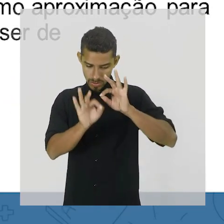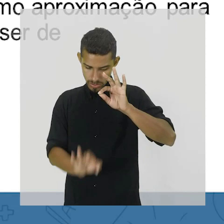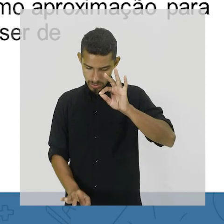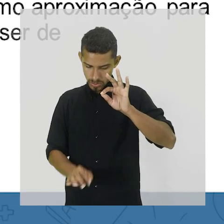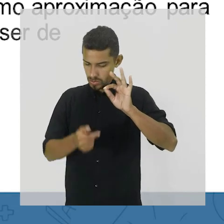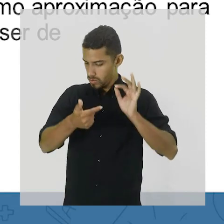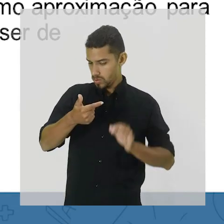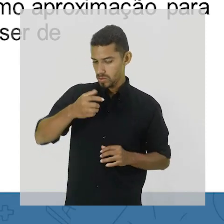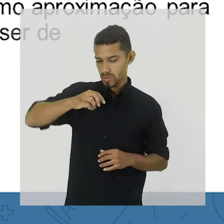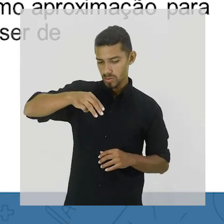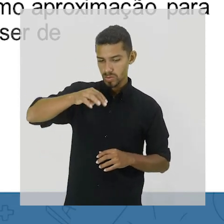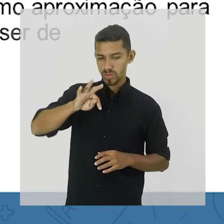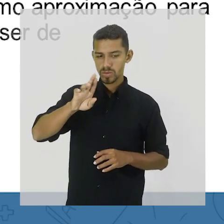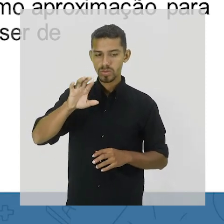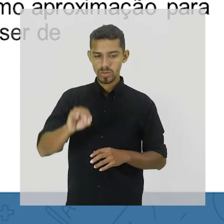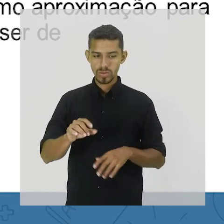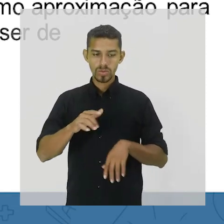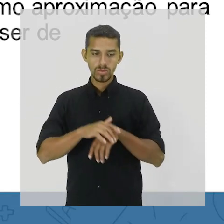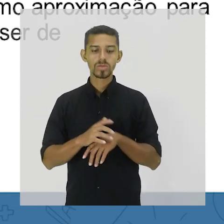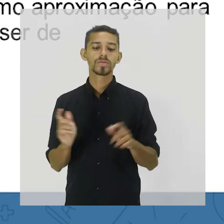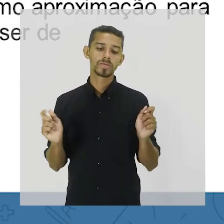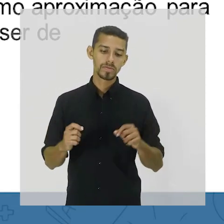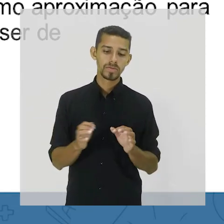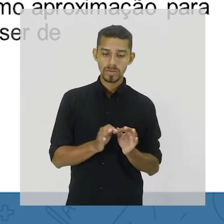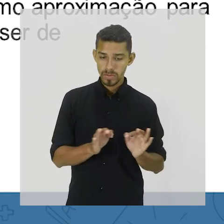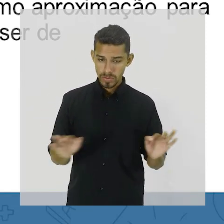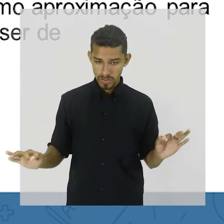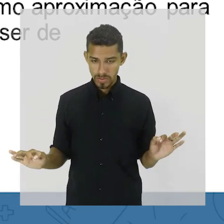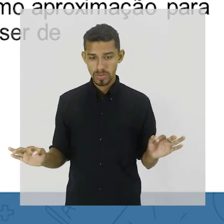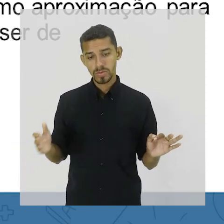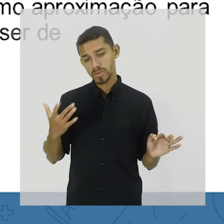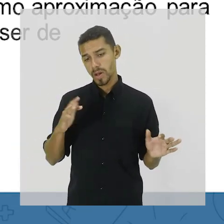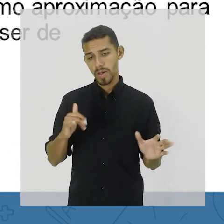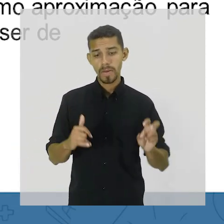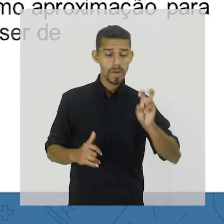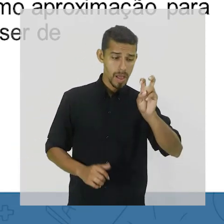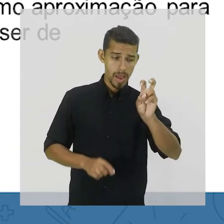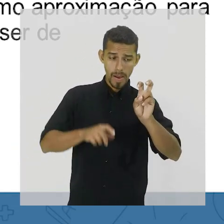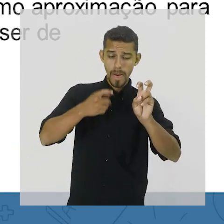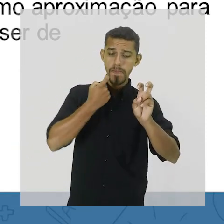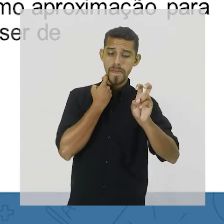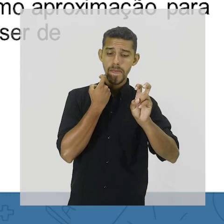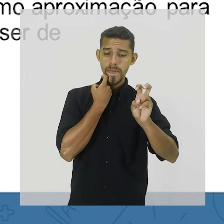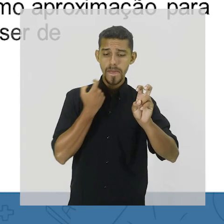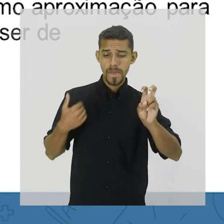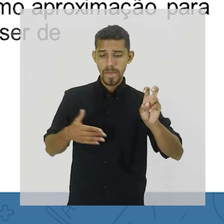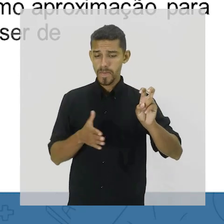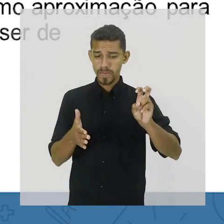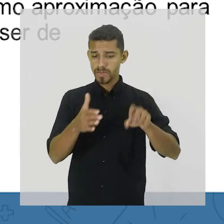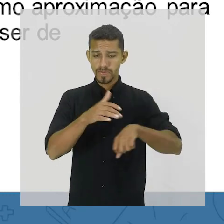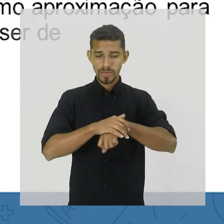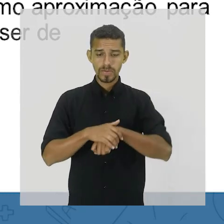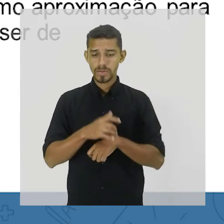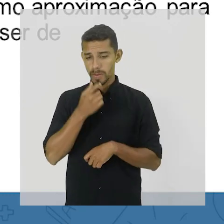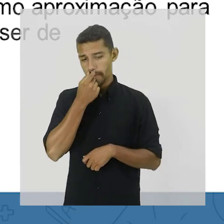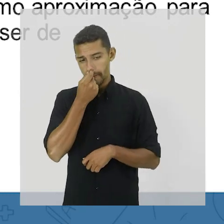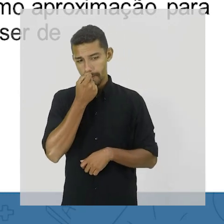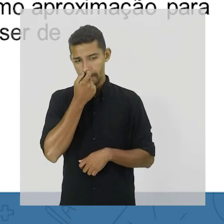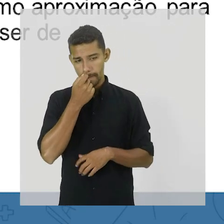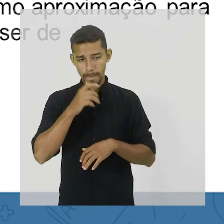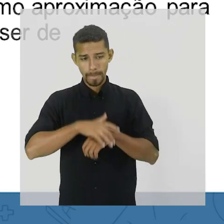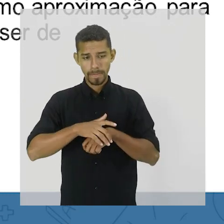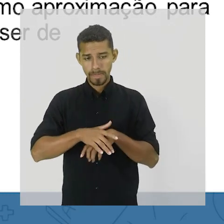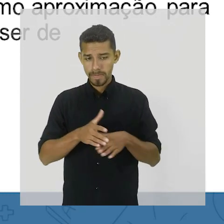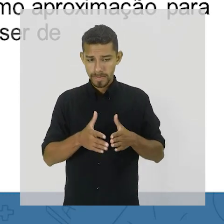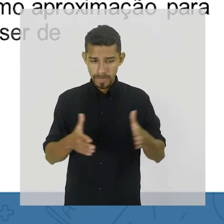profundidade e ser dimensionado de forma a comportar 5 peixes para cada